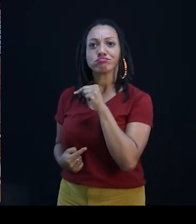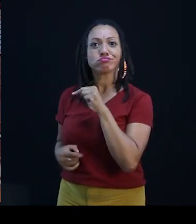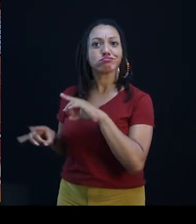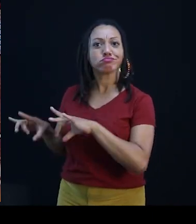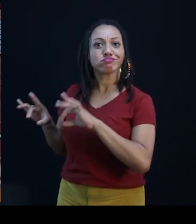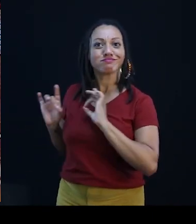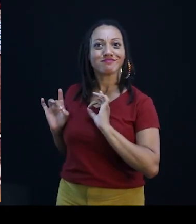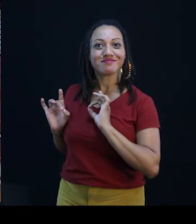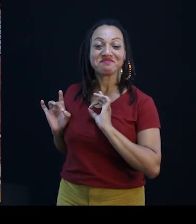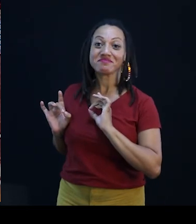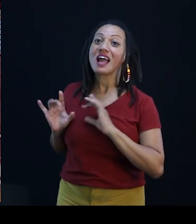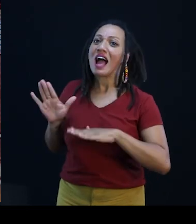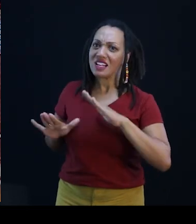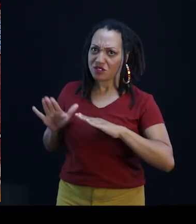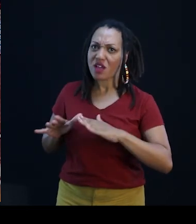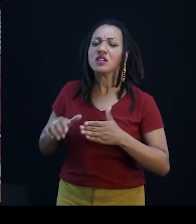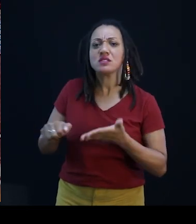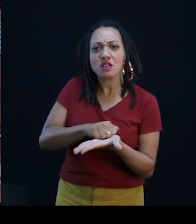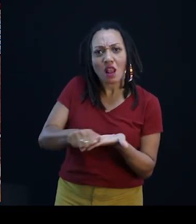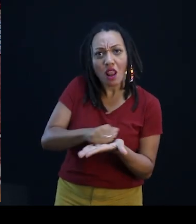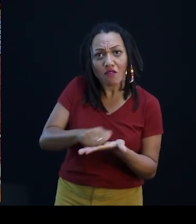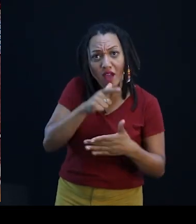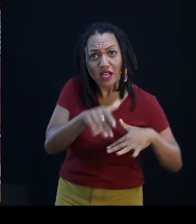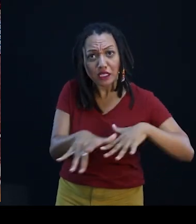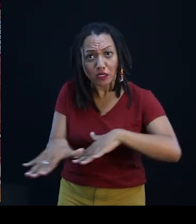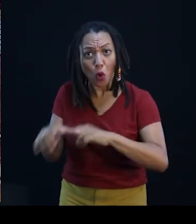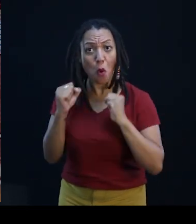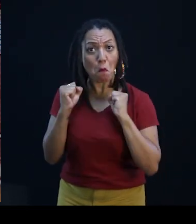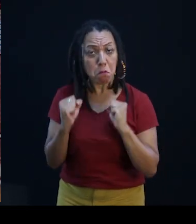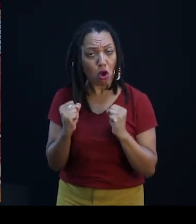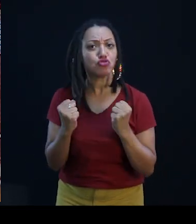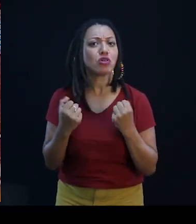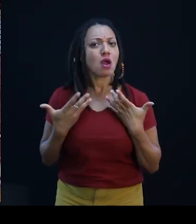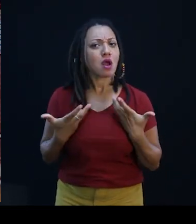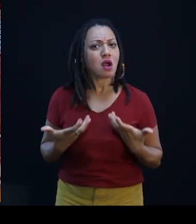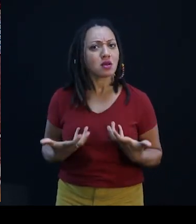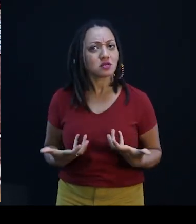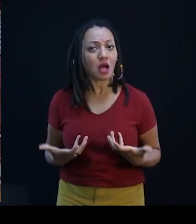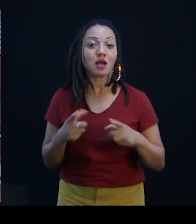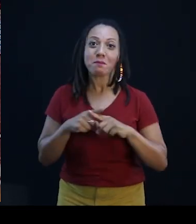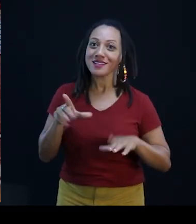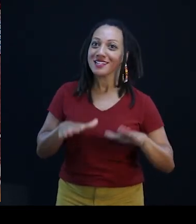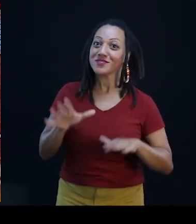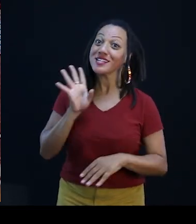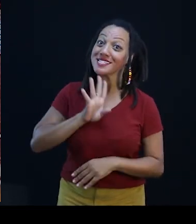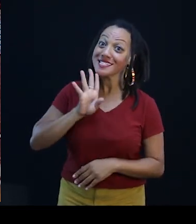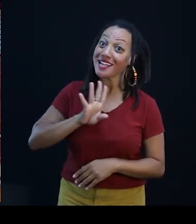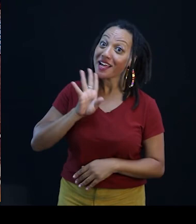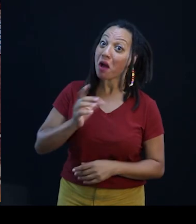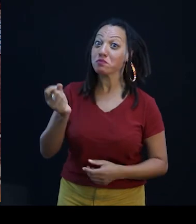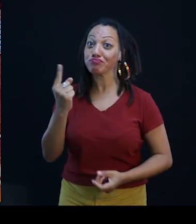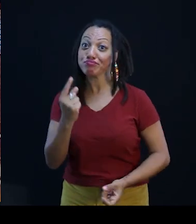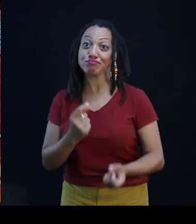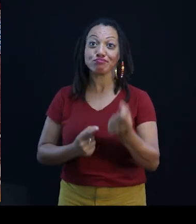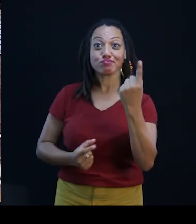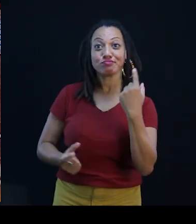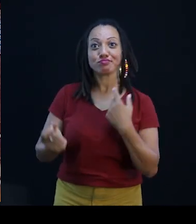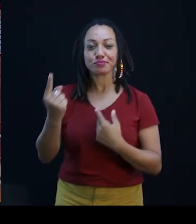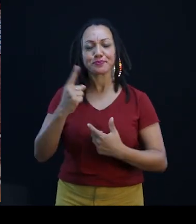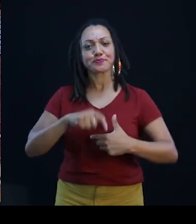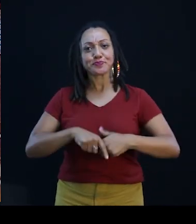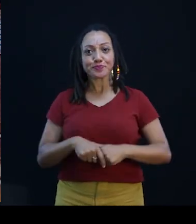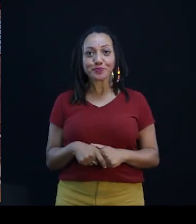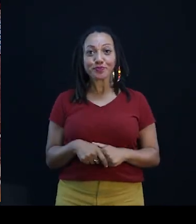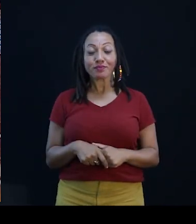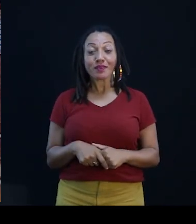você ter que fazer isso. Mas fazer uma vez ou outra devia ser legal. Eu acho que eu ia gostar de lavar roupa no rio. E aí,